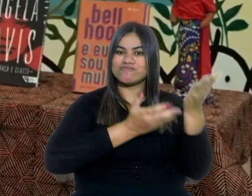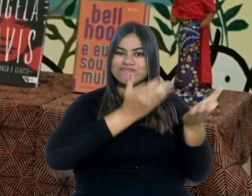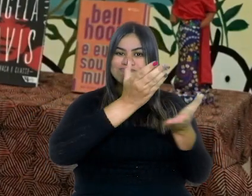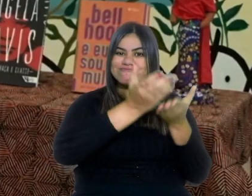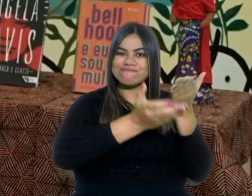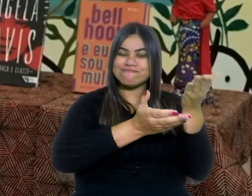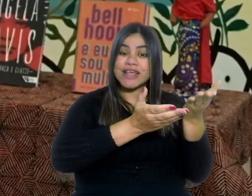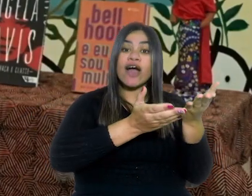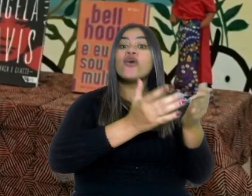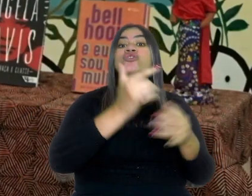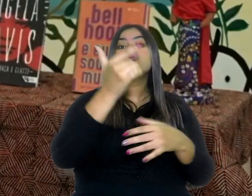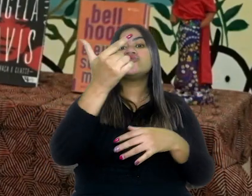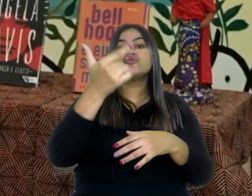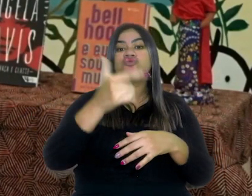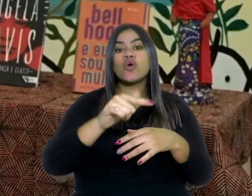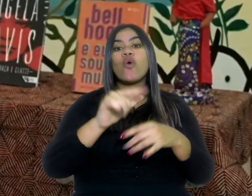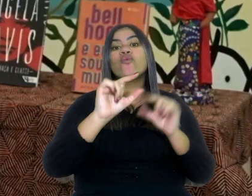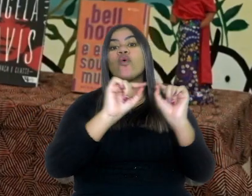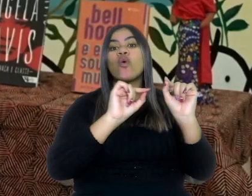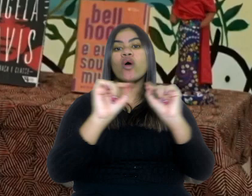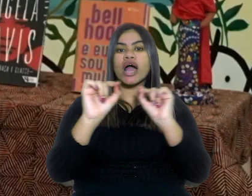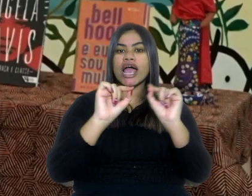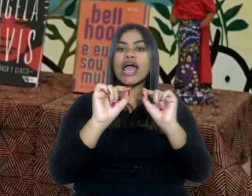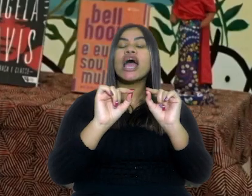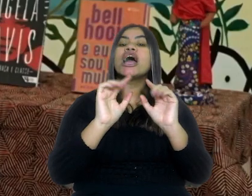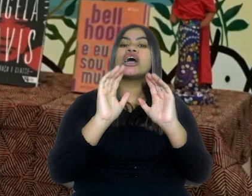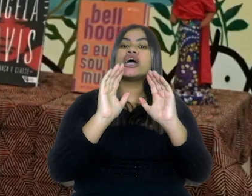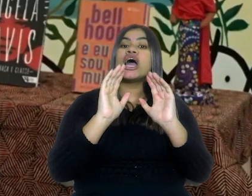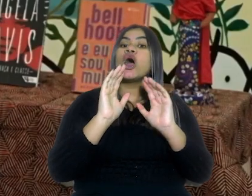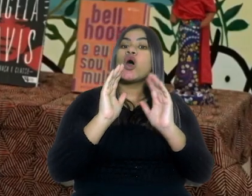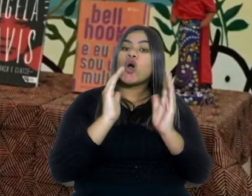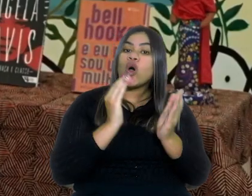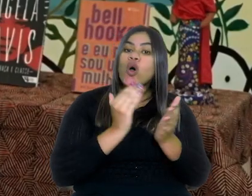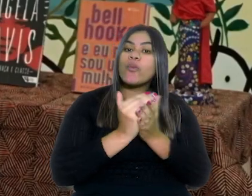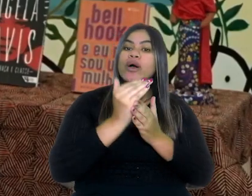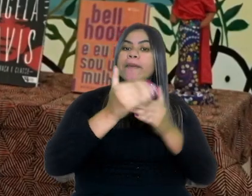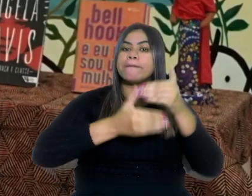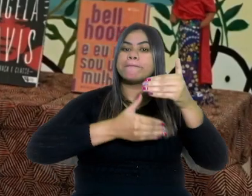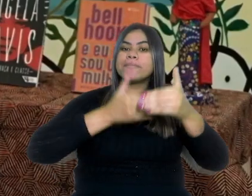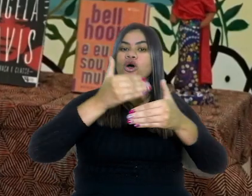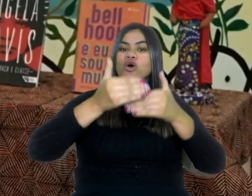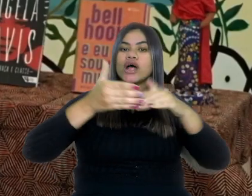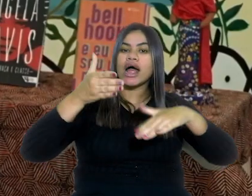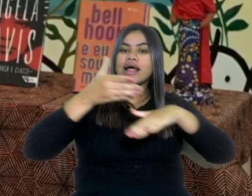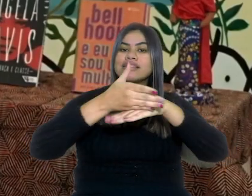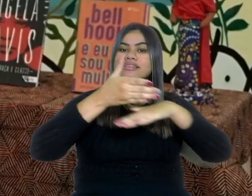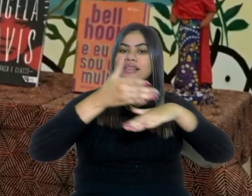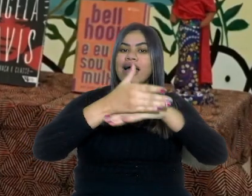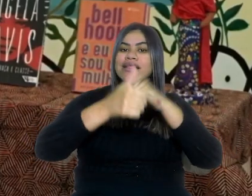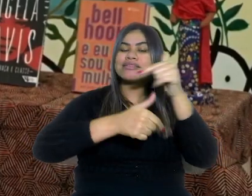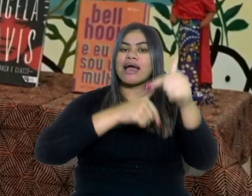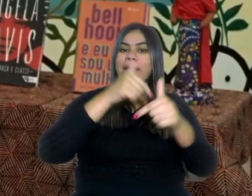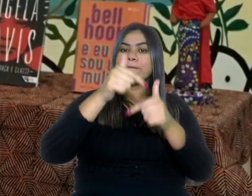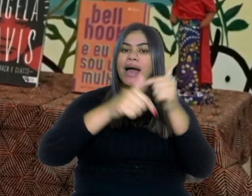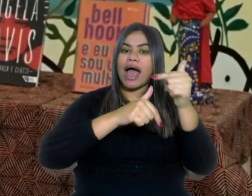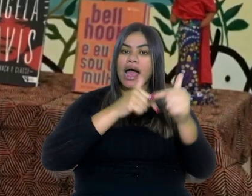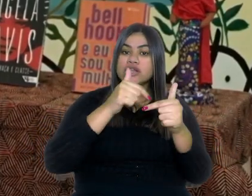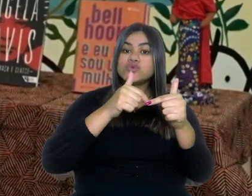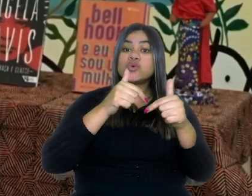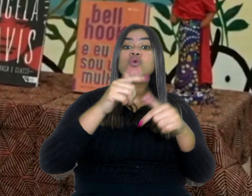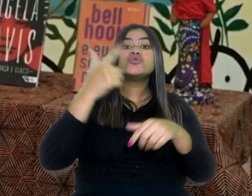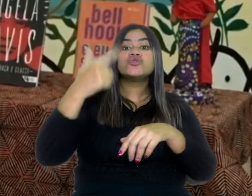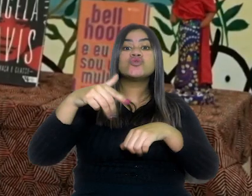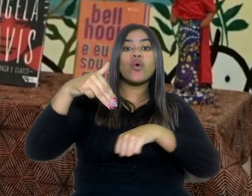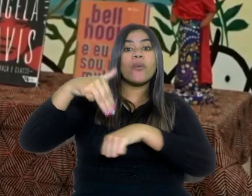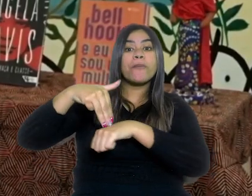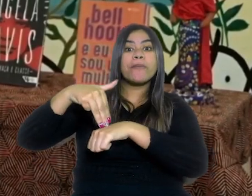em serviço social, né? E depois, ainda na graduação, eu já iniciei um processo